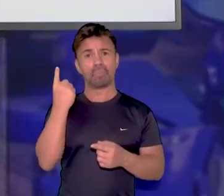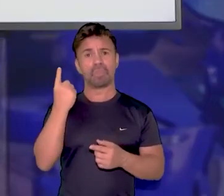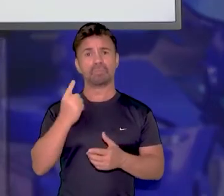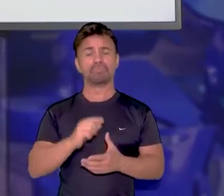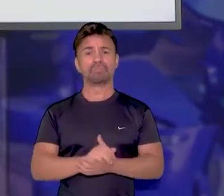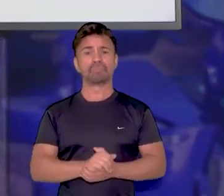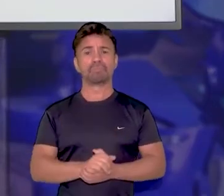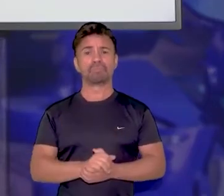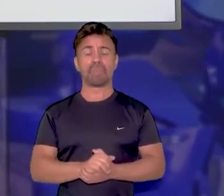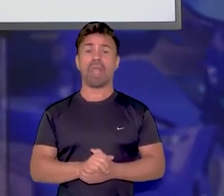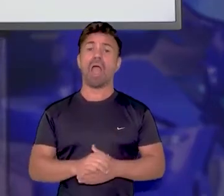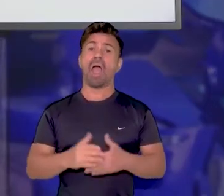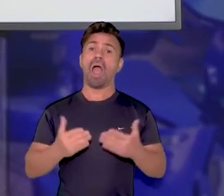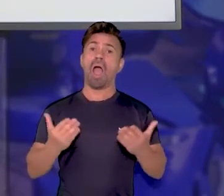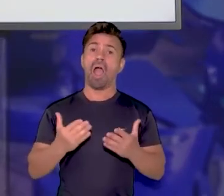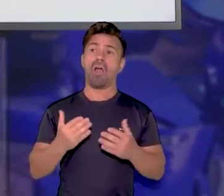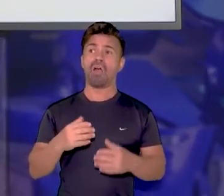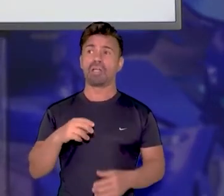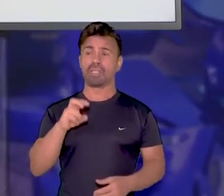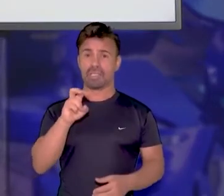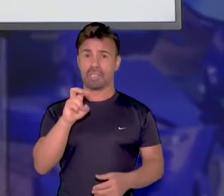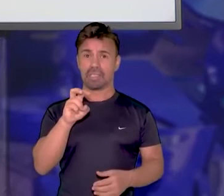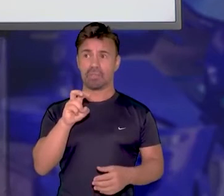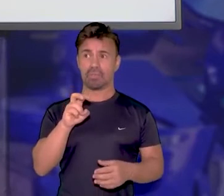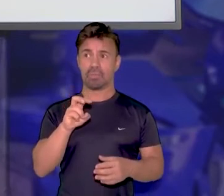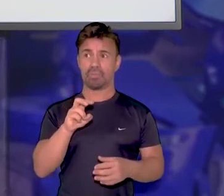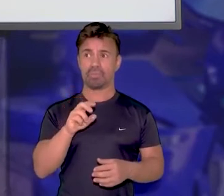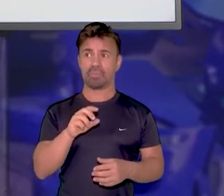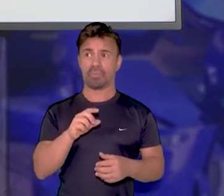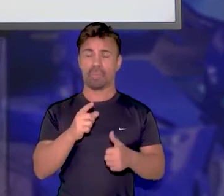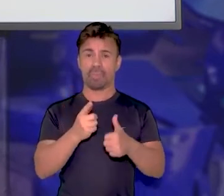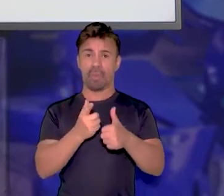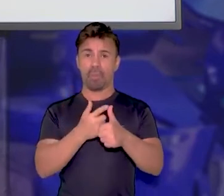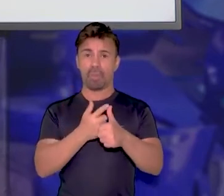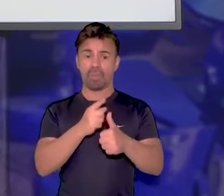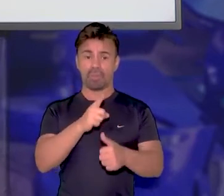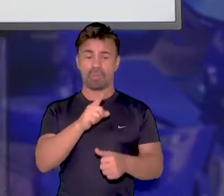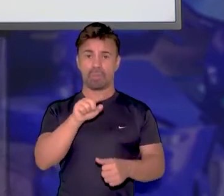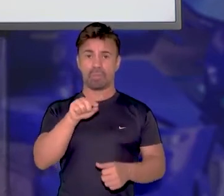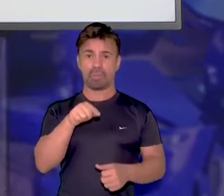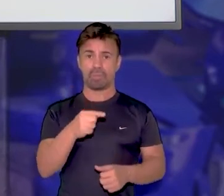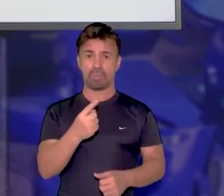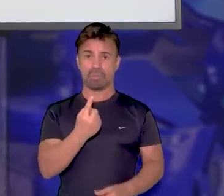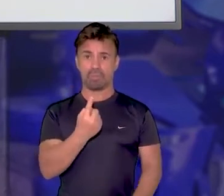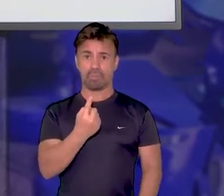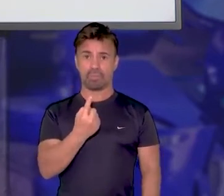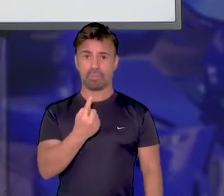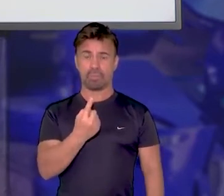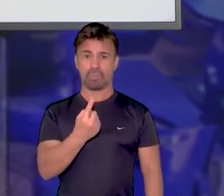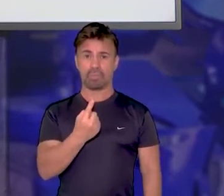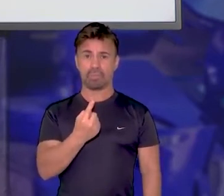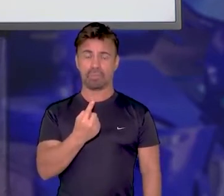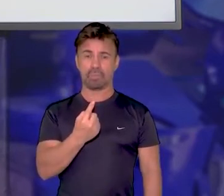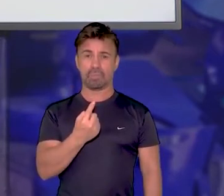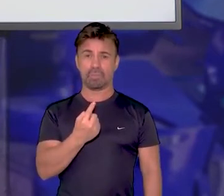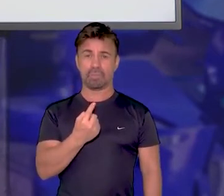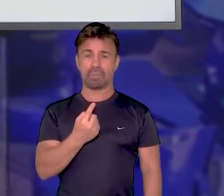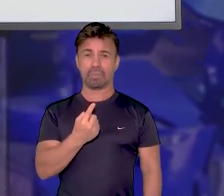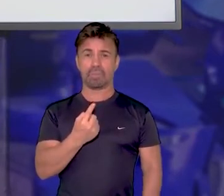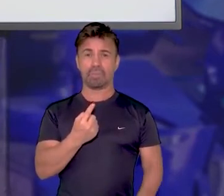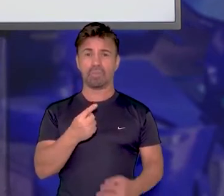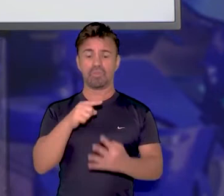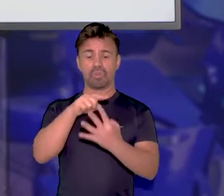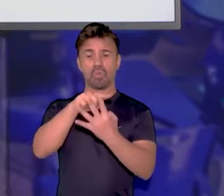onde agora eu vou ter cinco fatores onde o primeiro fator continua sendo 1,1 e os